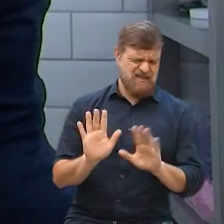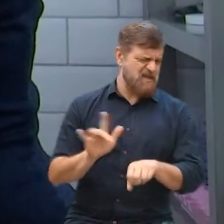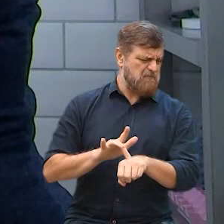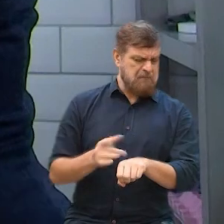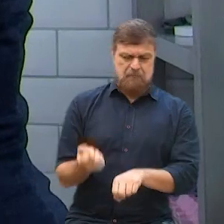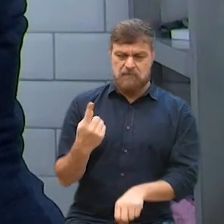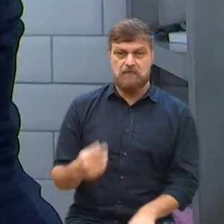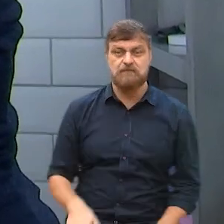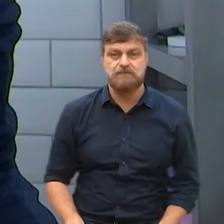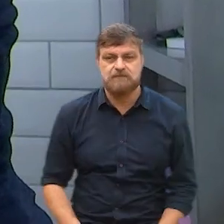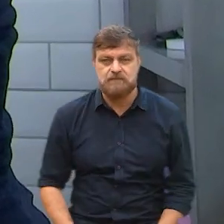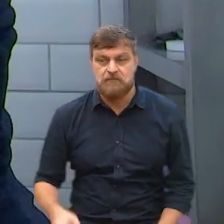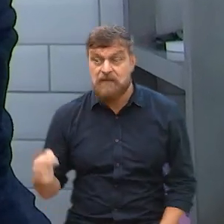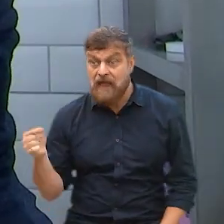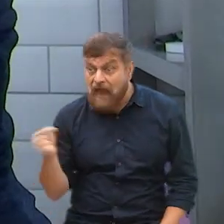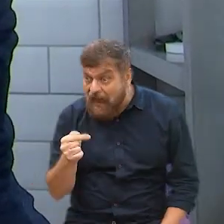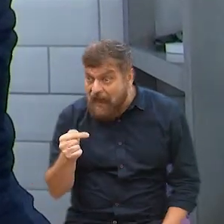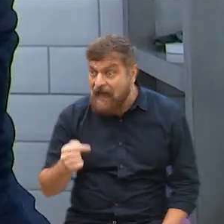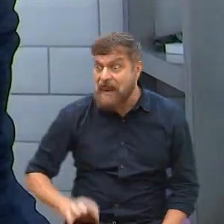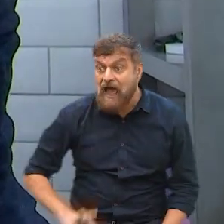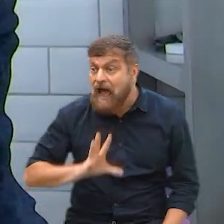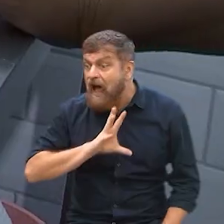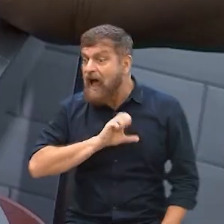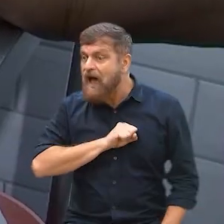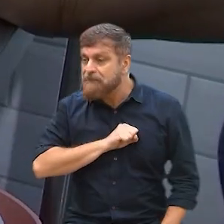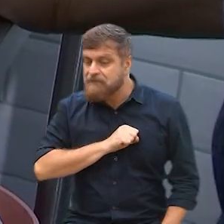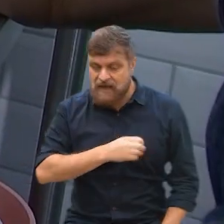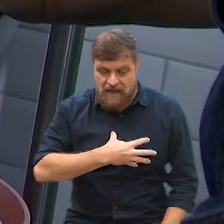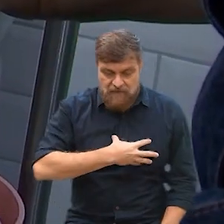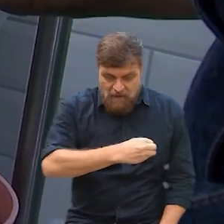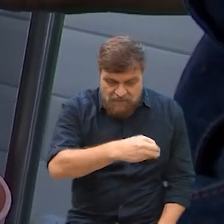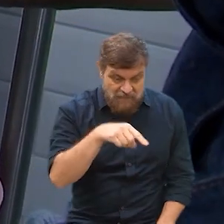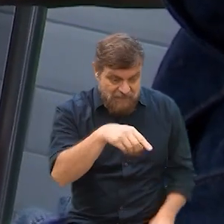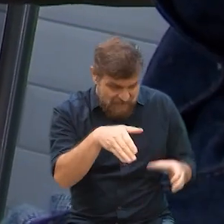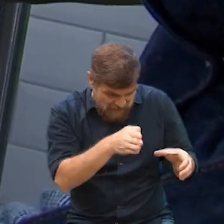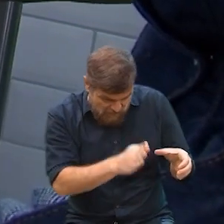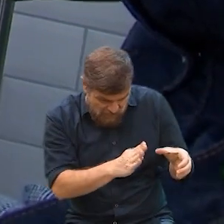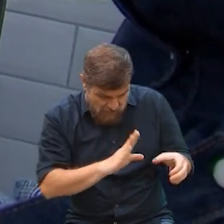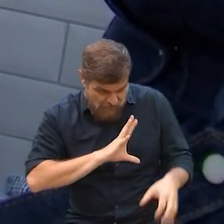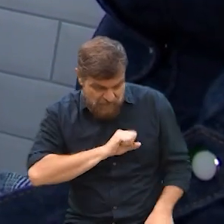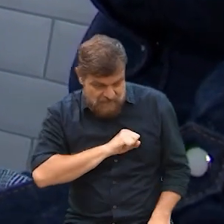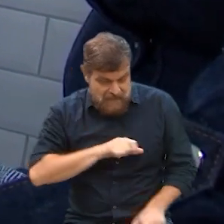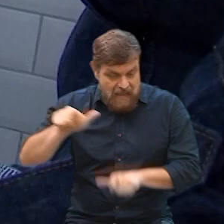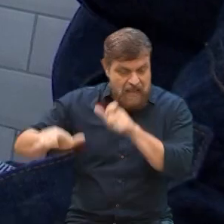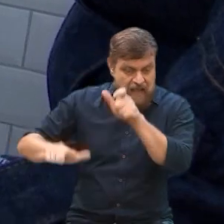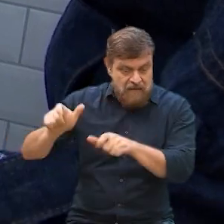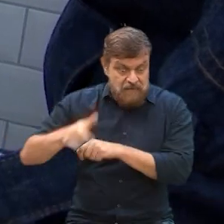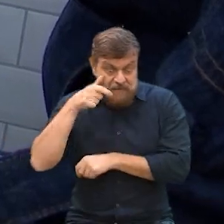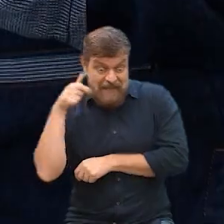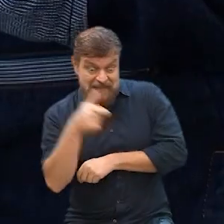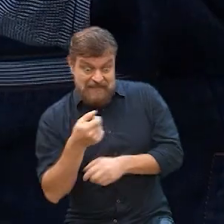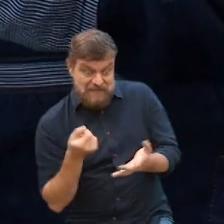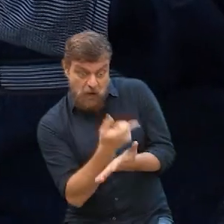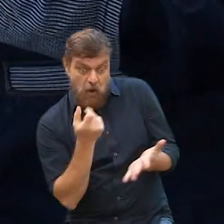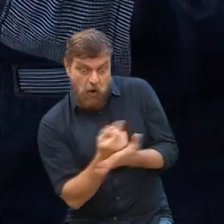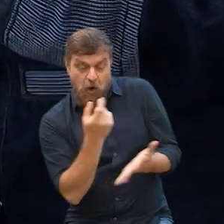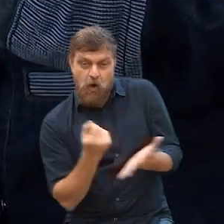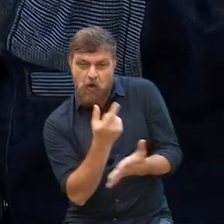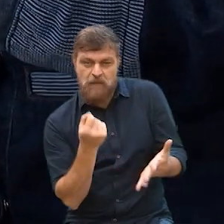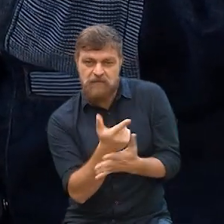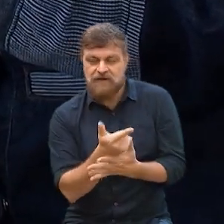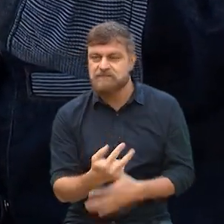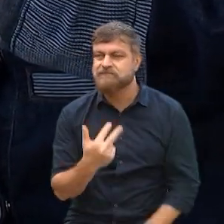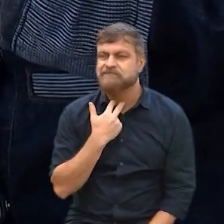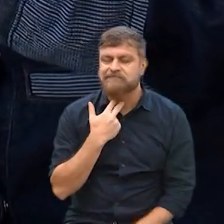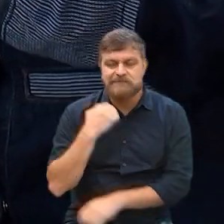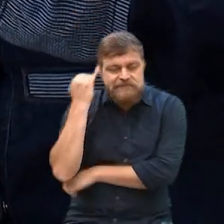bolos já era algo que ela amava fazer para os filhos. E o interesse dos outros para comprar foi aumentando e não pôde mais